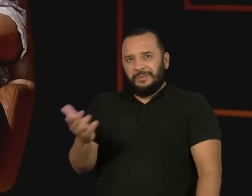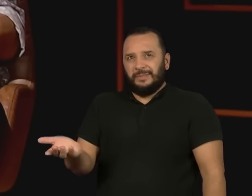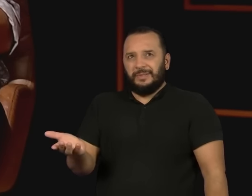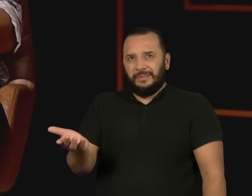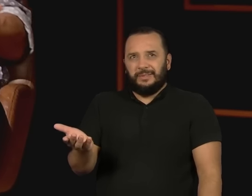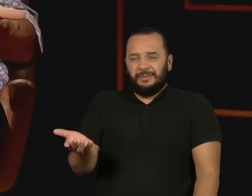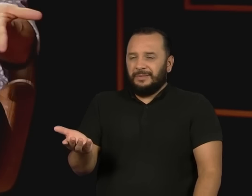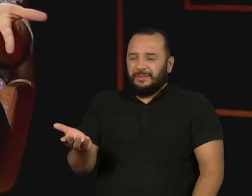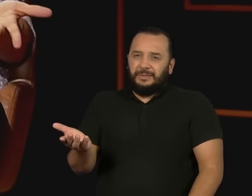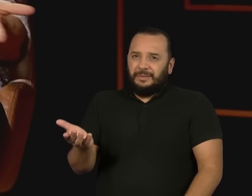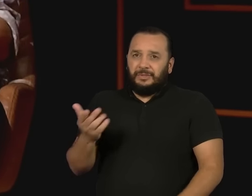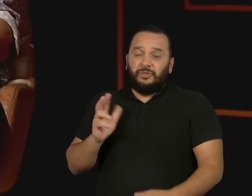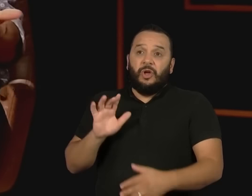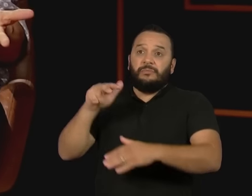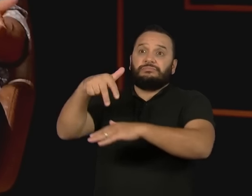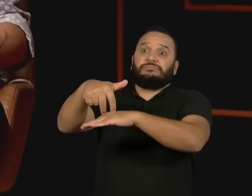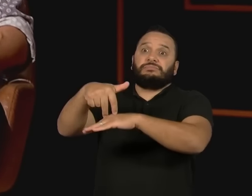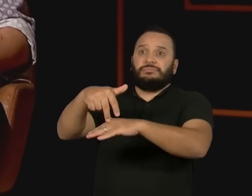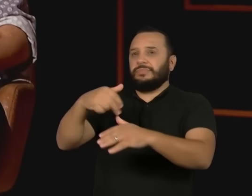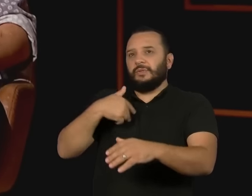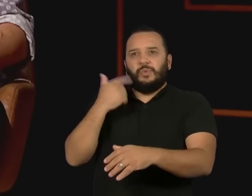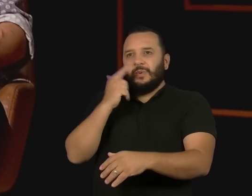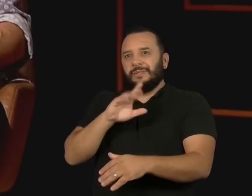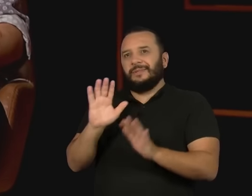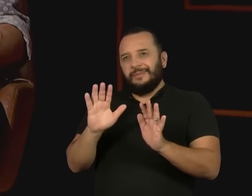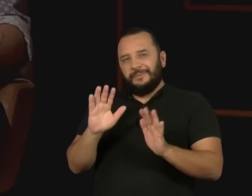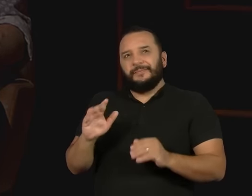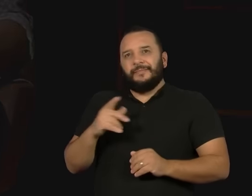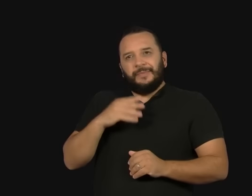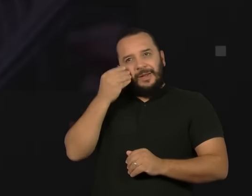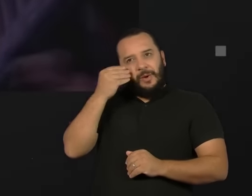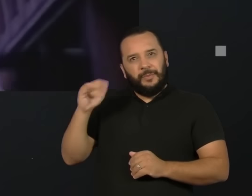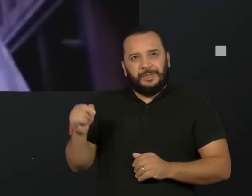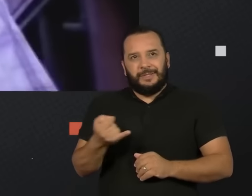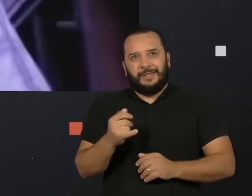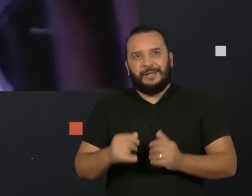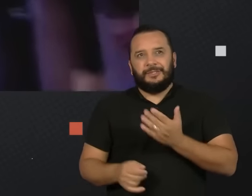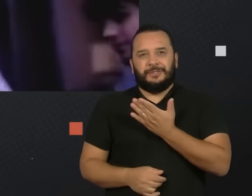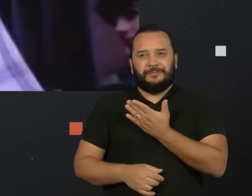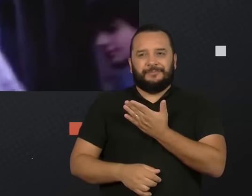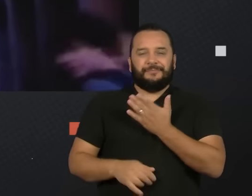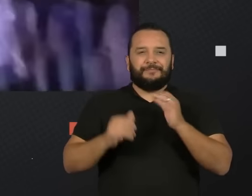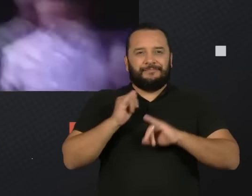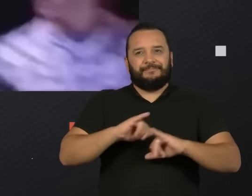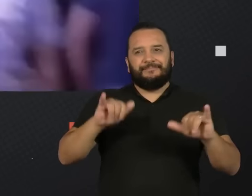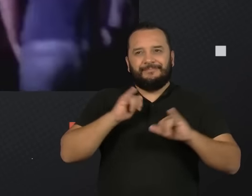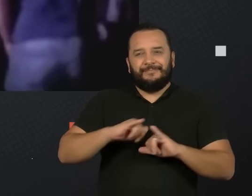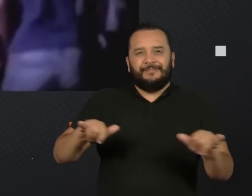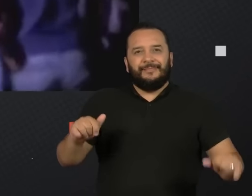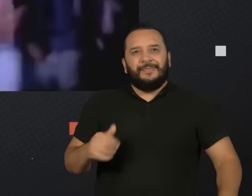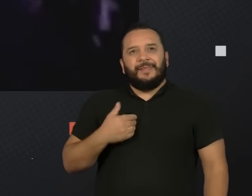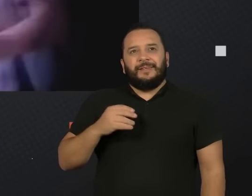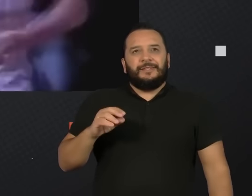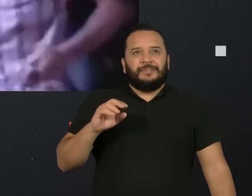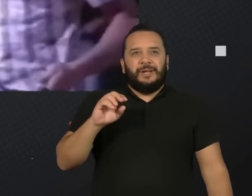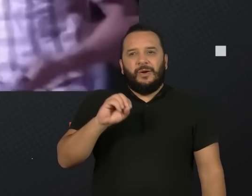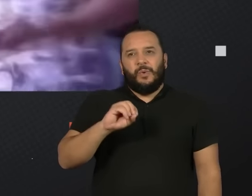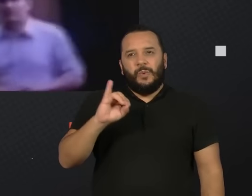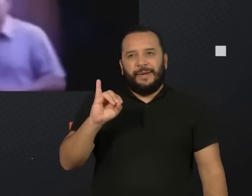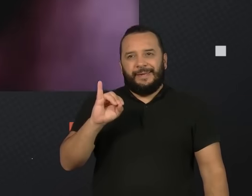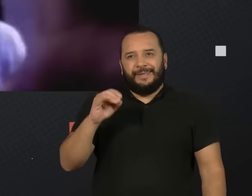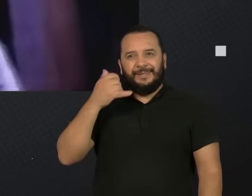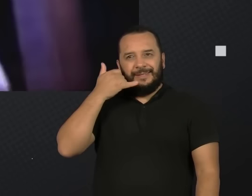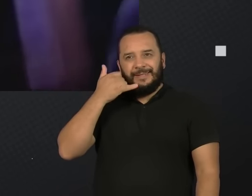de estar no palco, porque eu não estava conseguindo. E aí surgiu o comercial de televisão, um comercial da Oi, na época, era um comercial